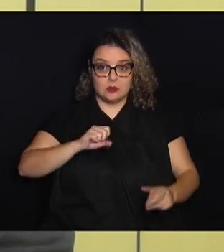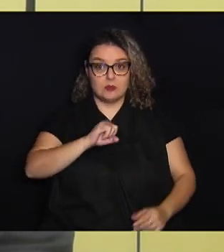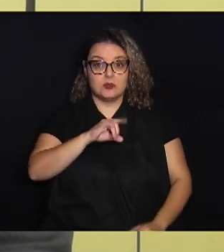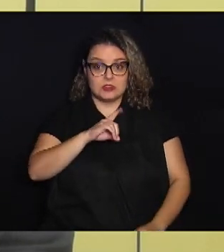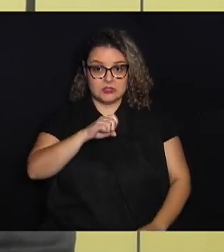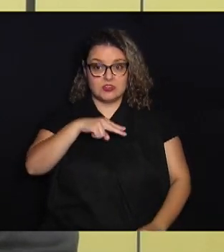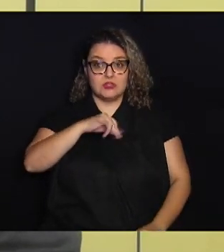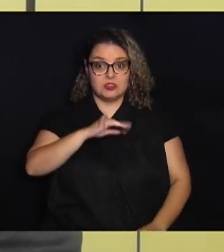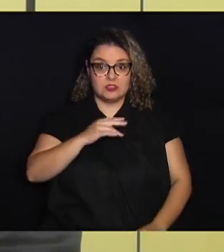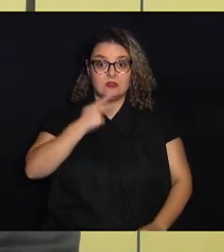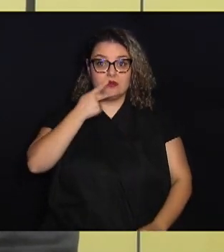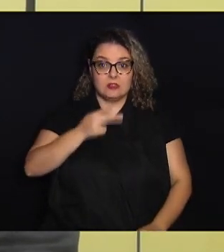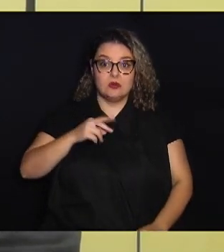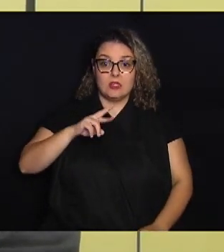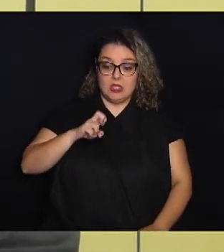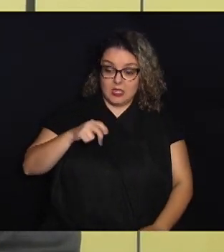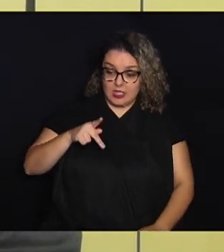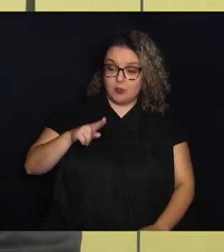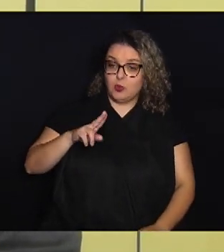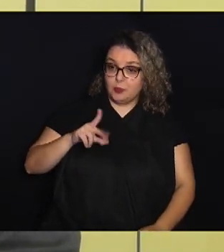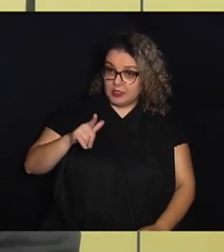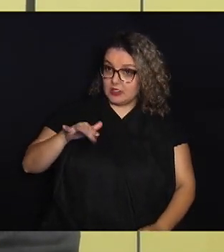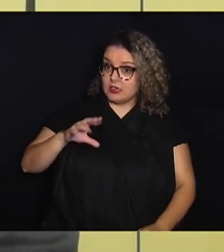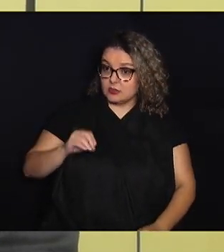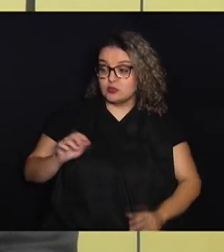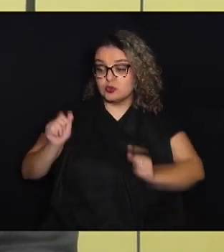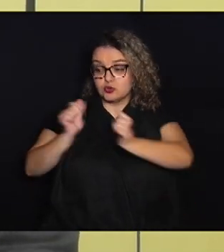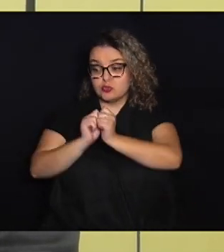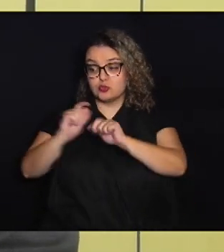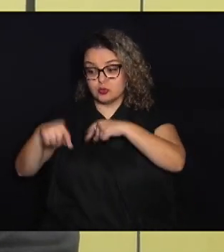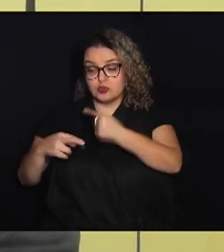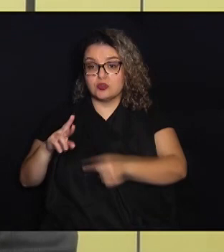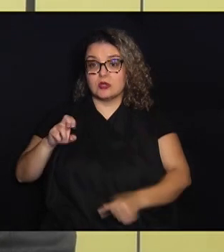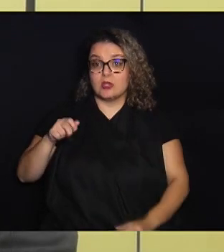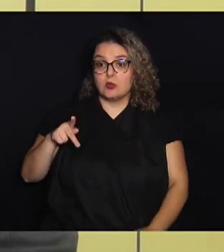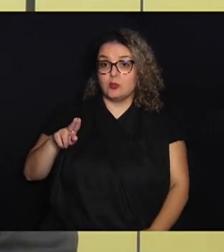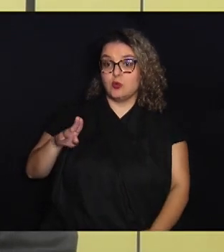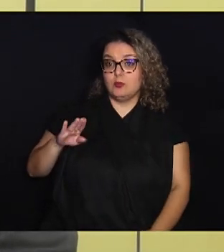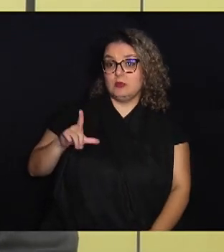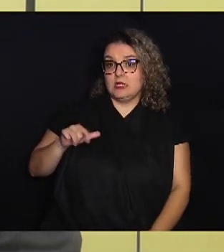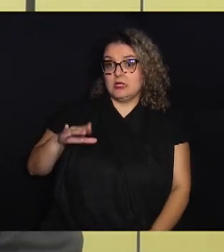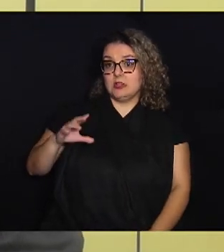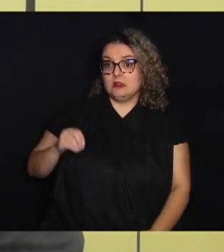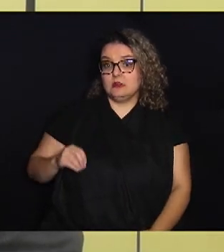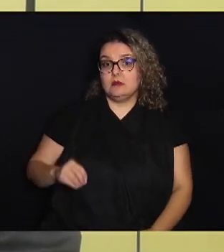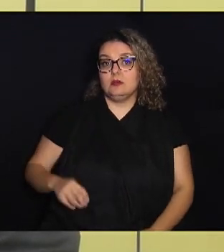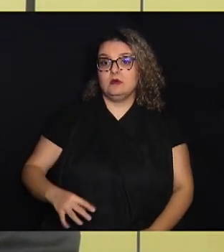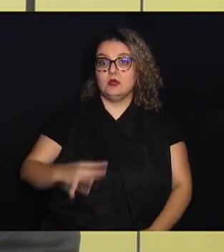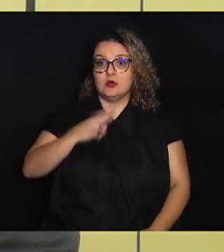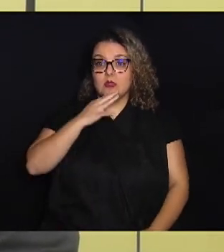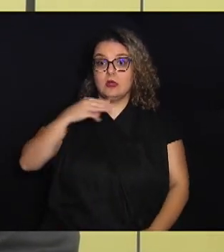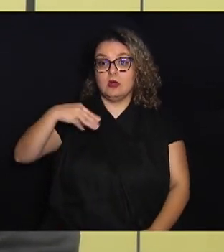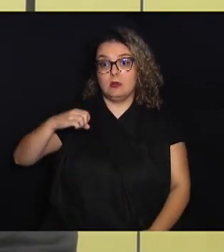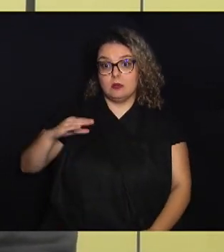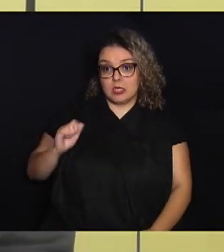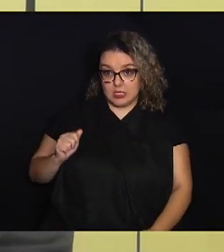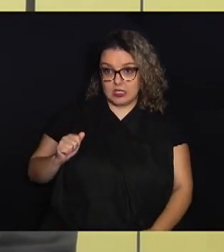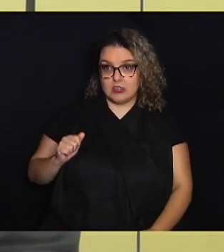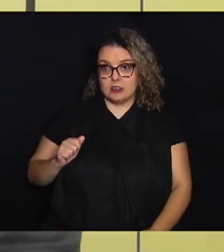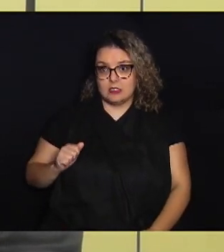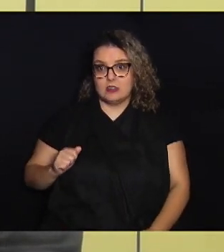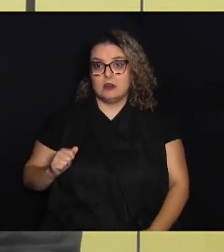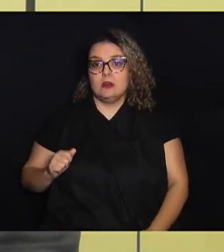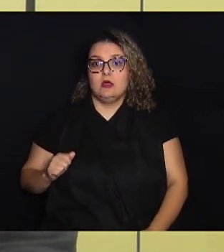era republicano, junto com outros republicanos da cidade. Campinas foi conhecida como a Meca republicana, porque reunia